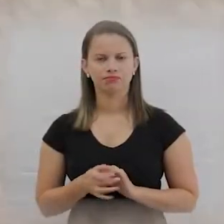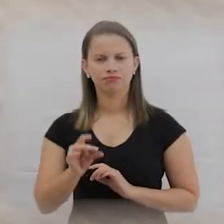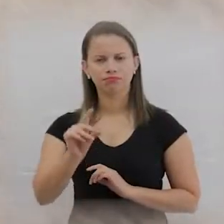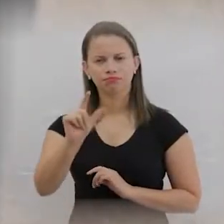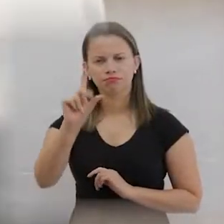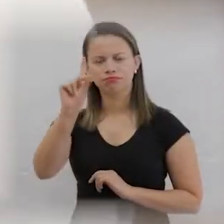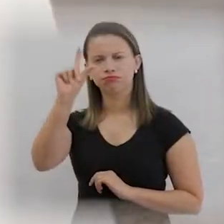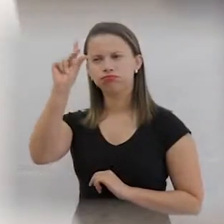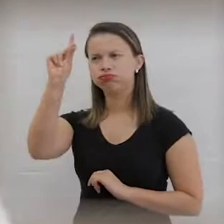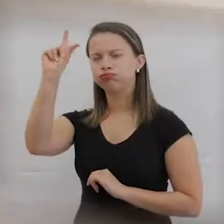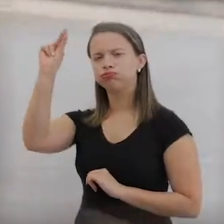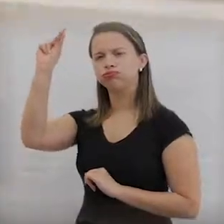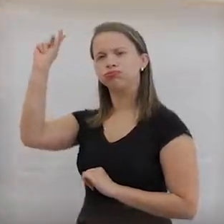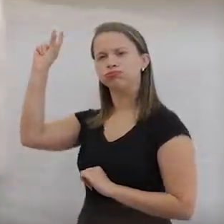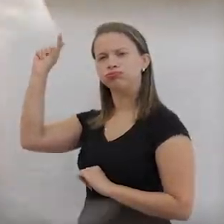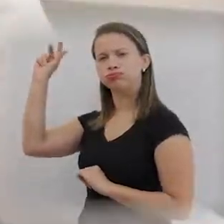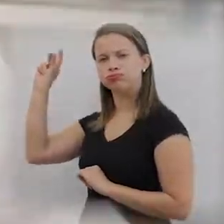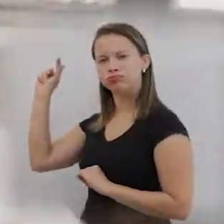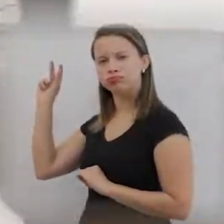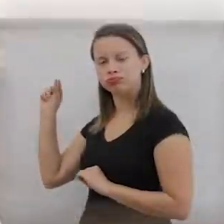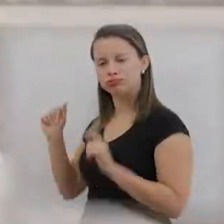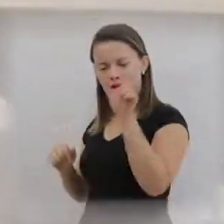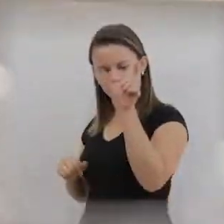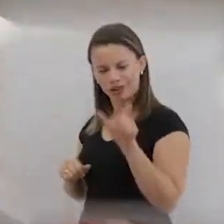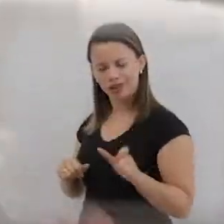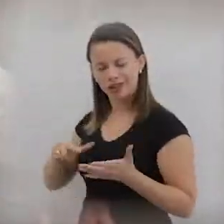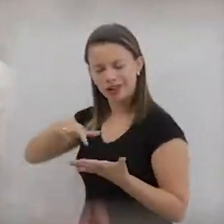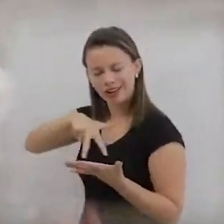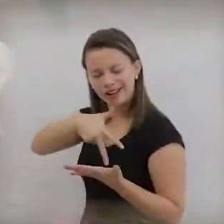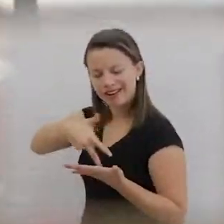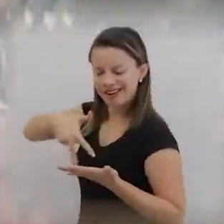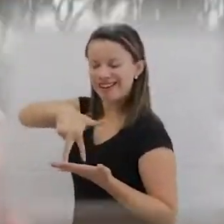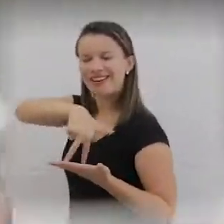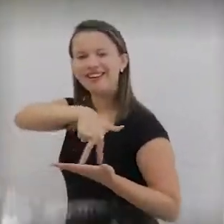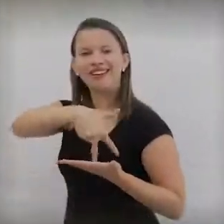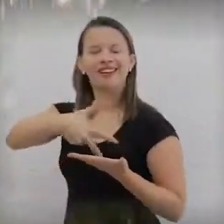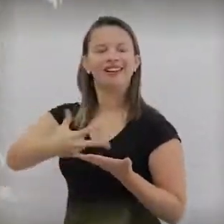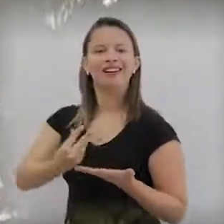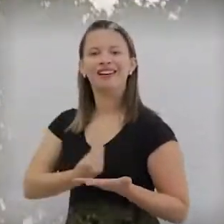desde os primórdios que o ser humano dança a própria existência.